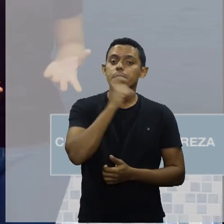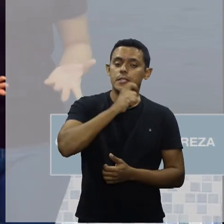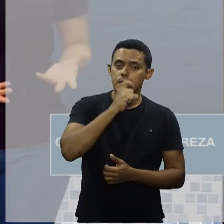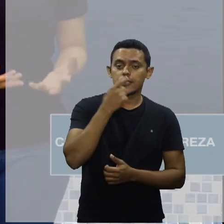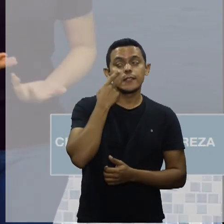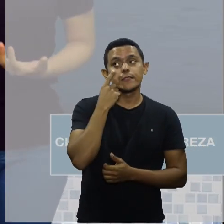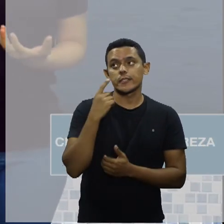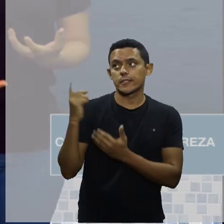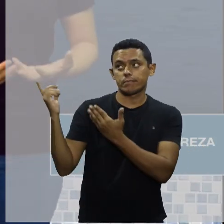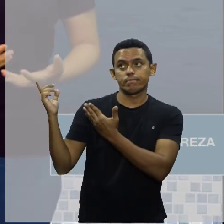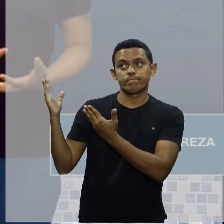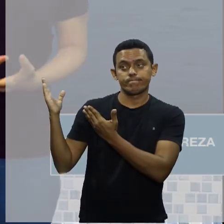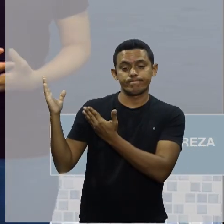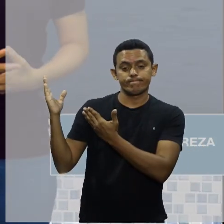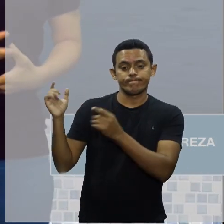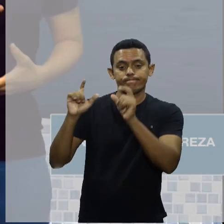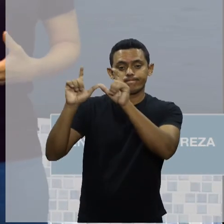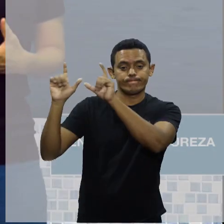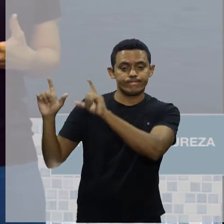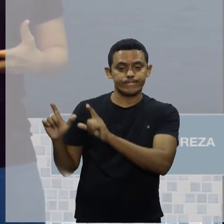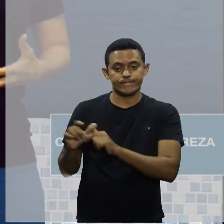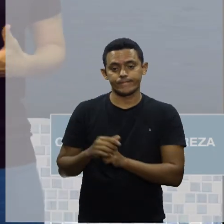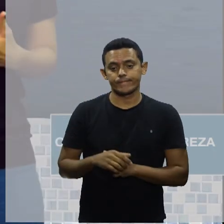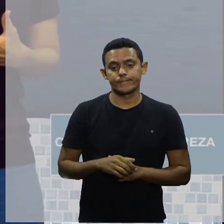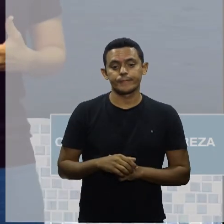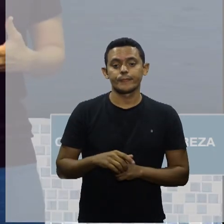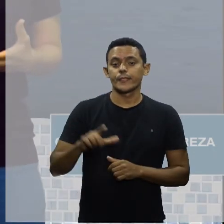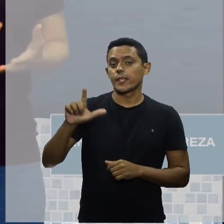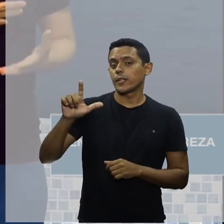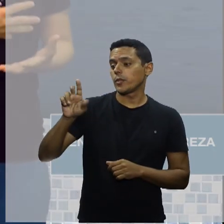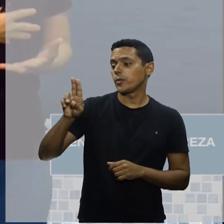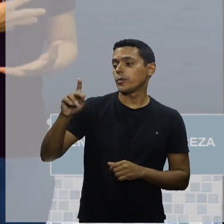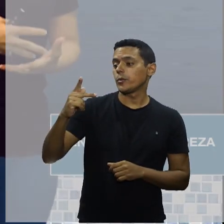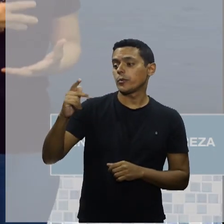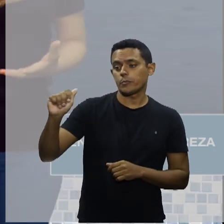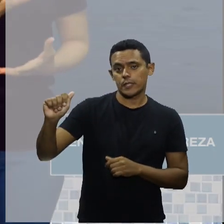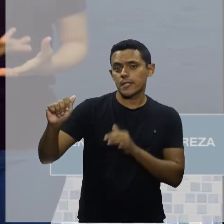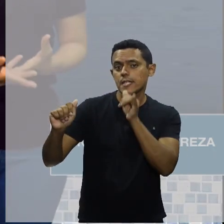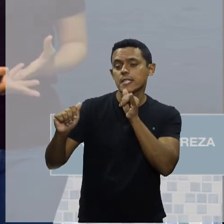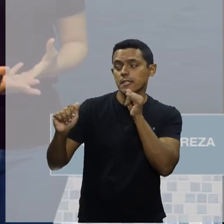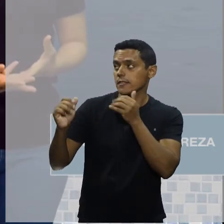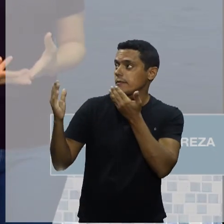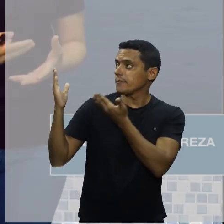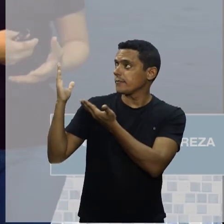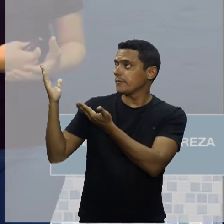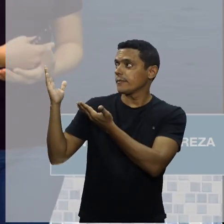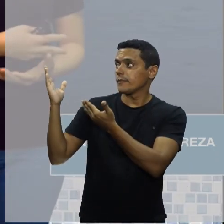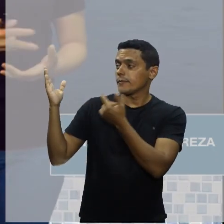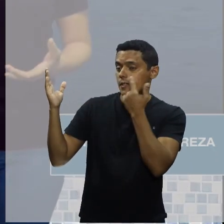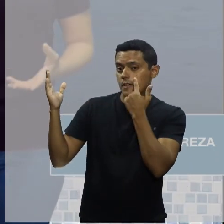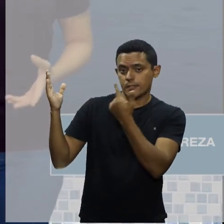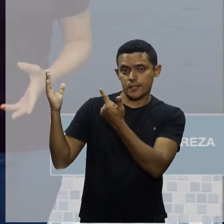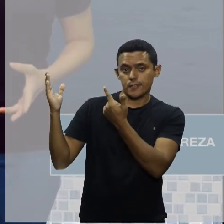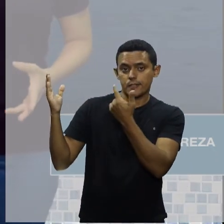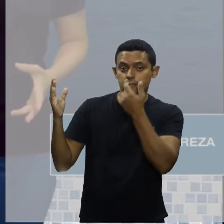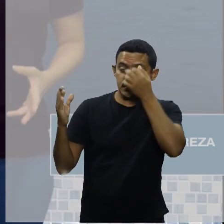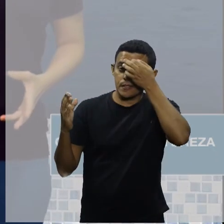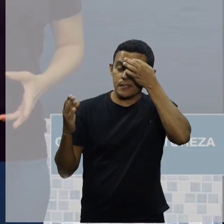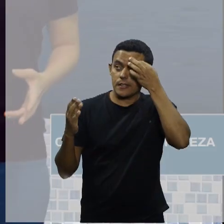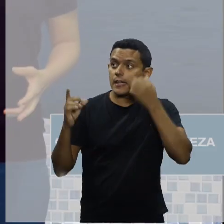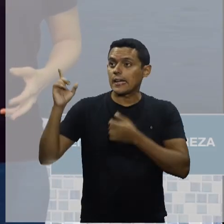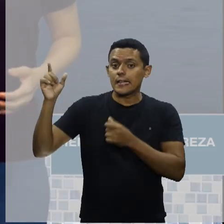bem interessante o trabalho que eles fazem a respeito da checagem esses veículos eles são certificados